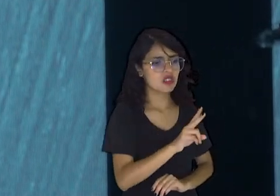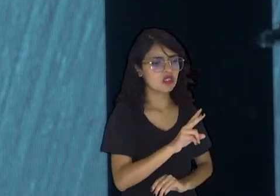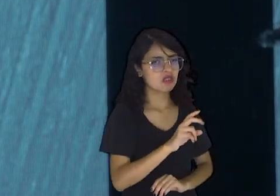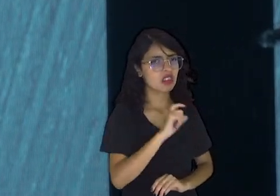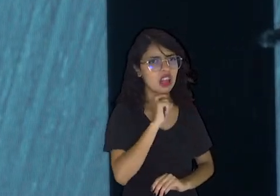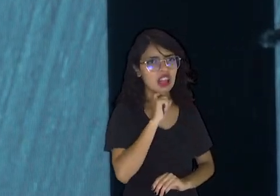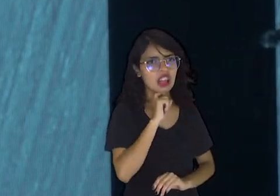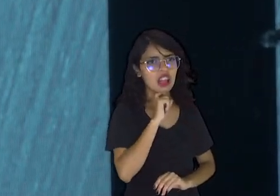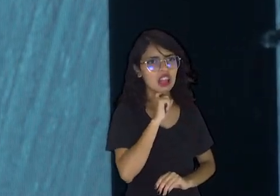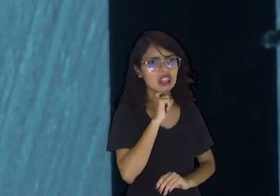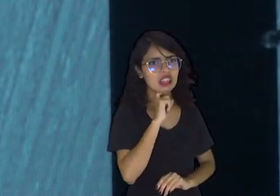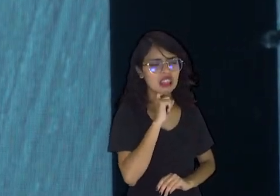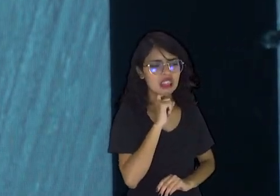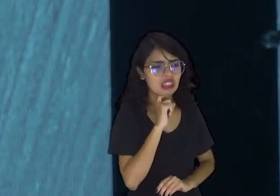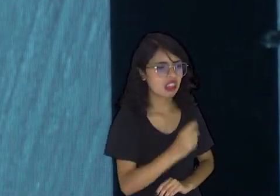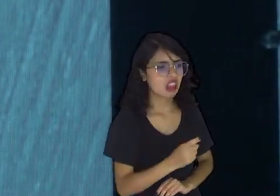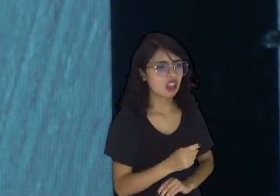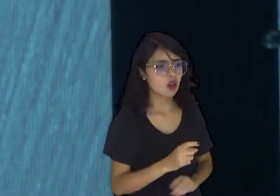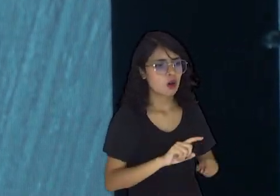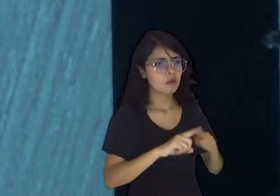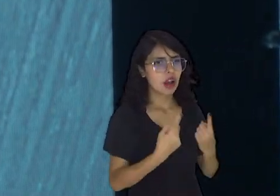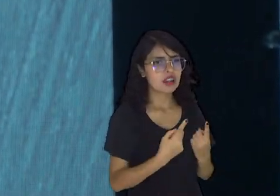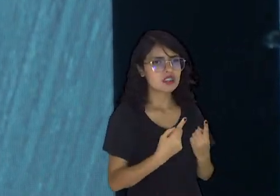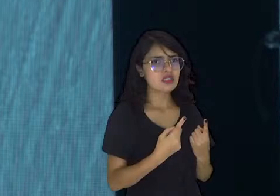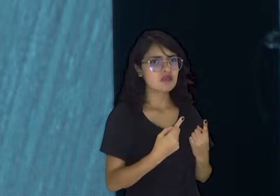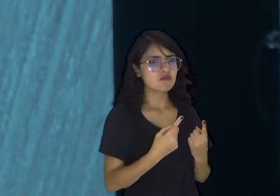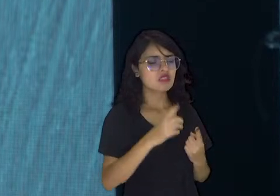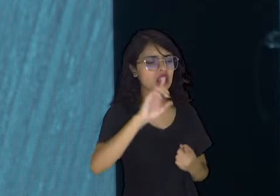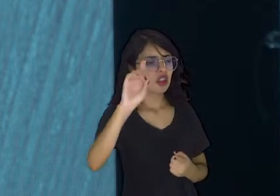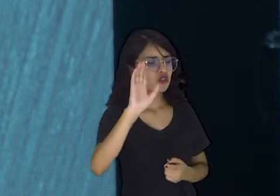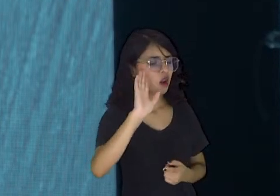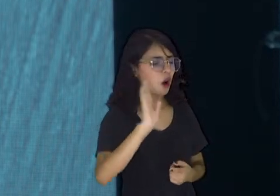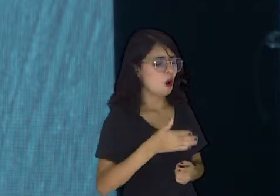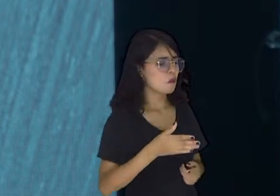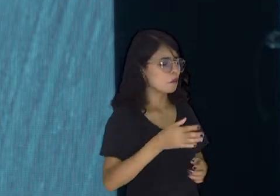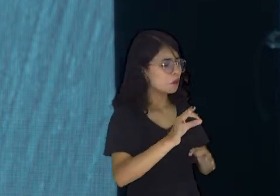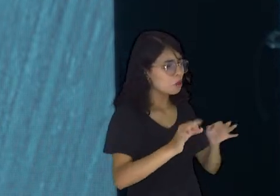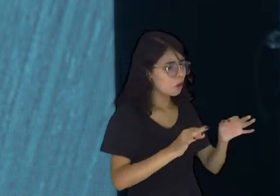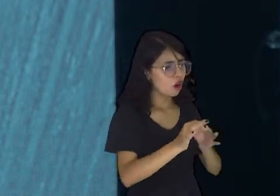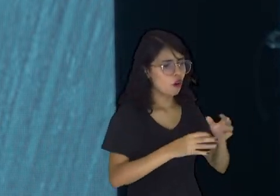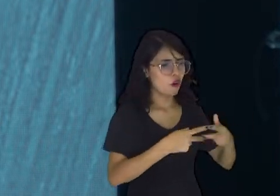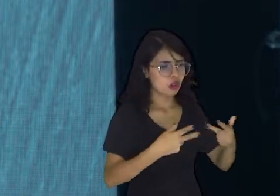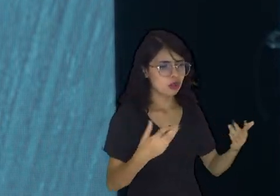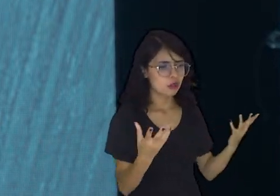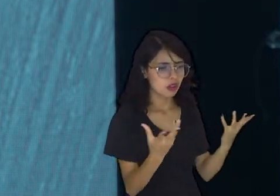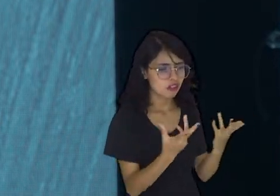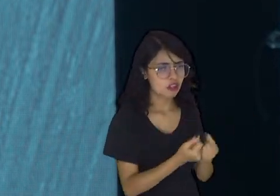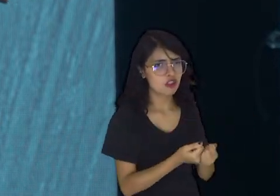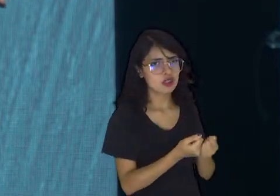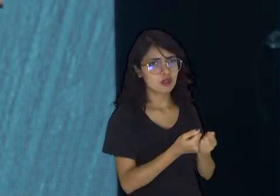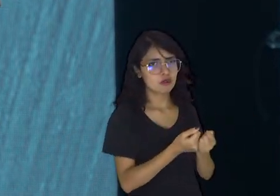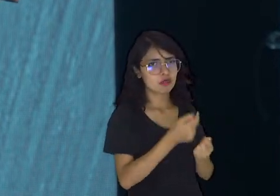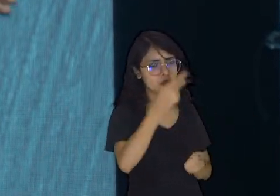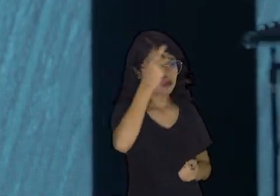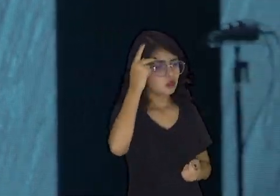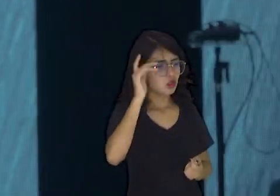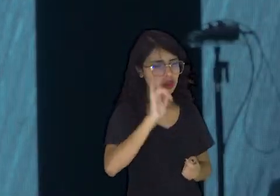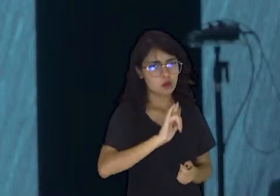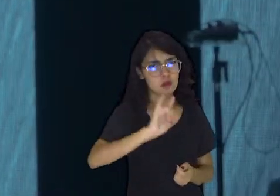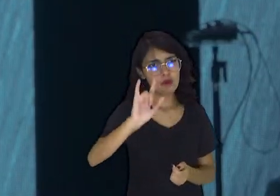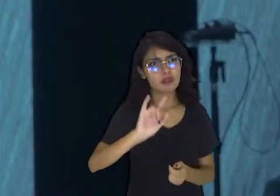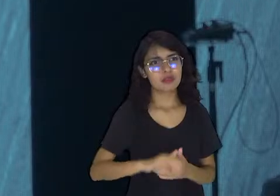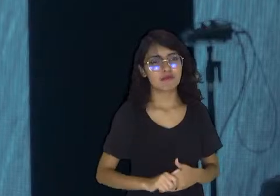Porque não é algo que novo, mas é além, é algo que pode só ser